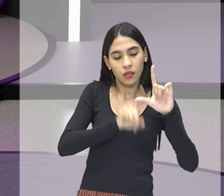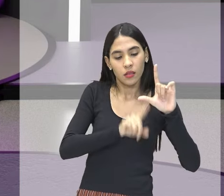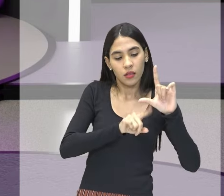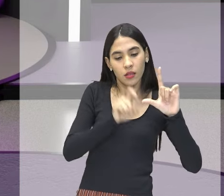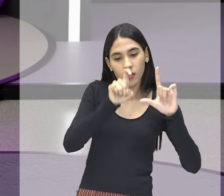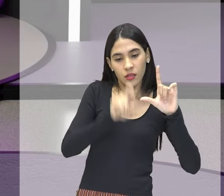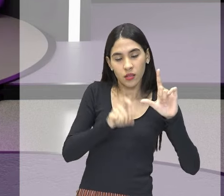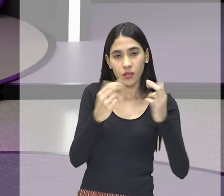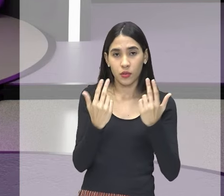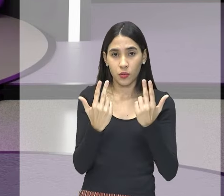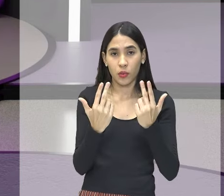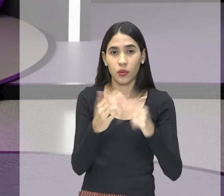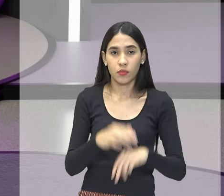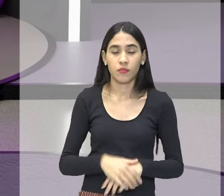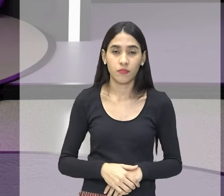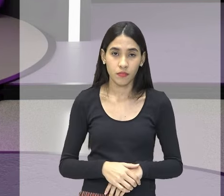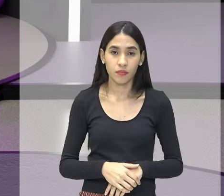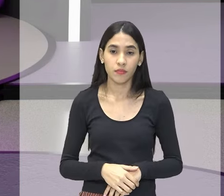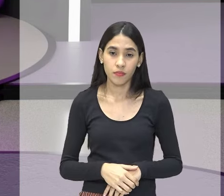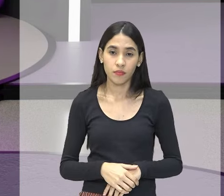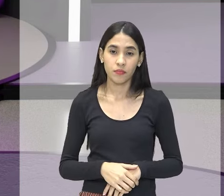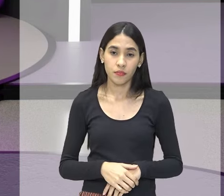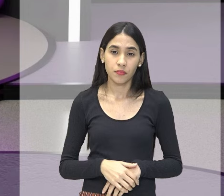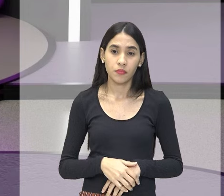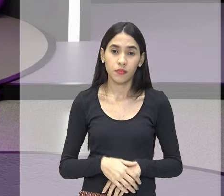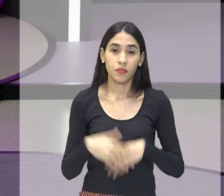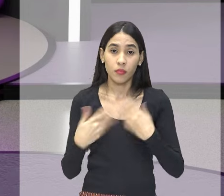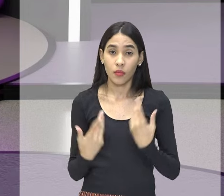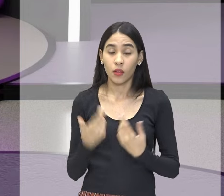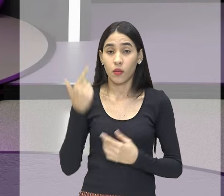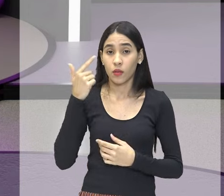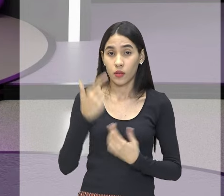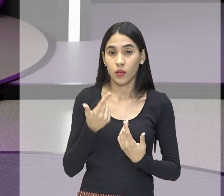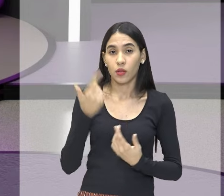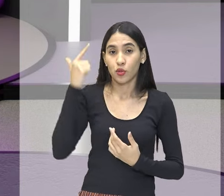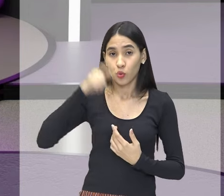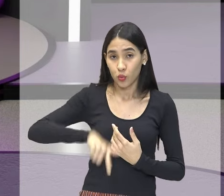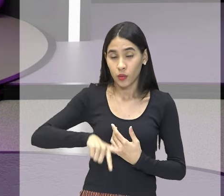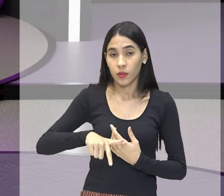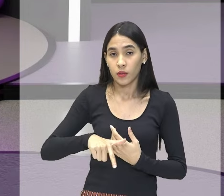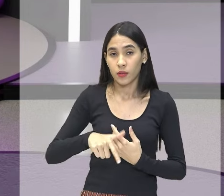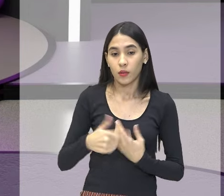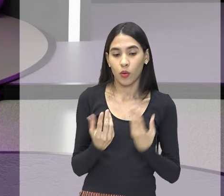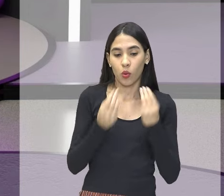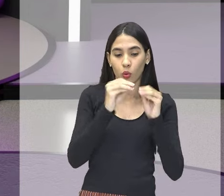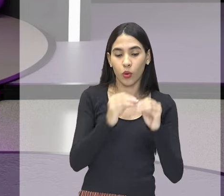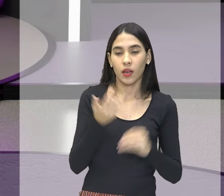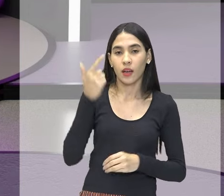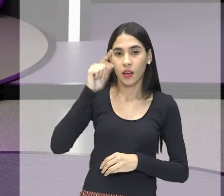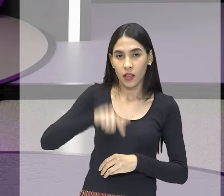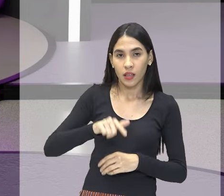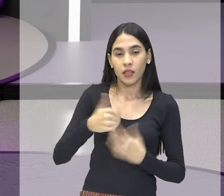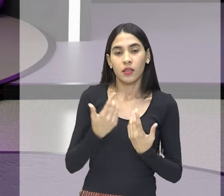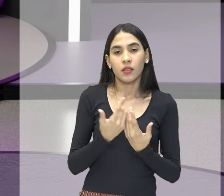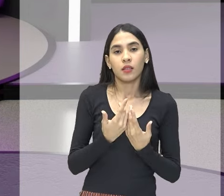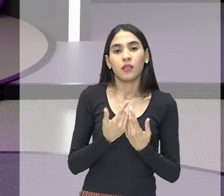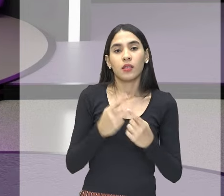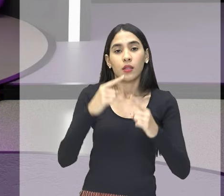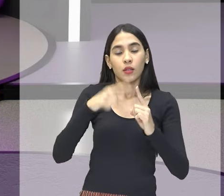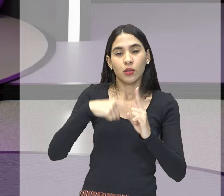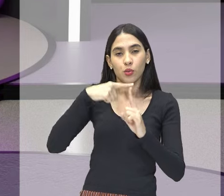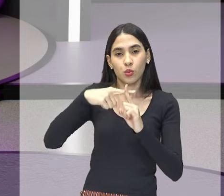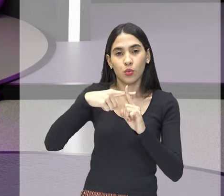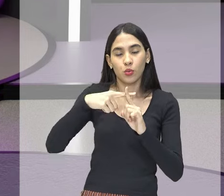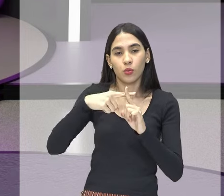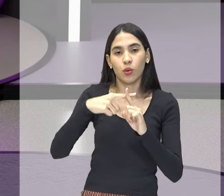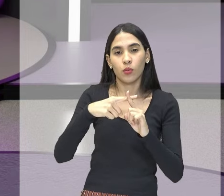variável é a mesma, é o x. Então, nós vamos repeti-la e nós vamos somar os expoentes. 6 mais